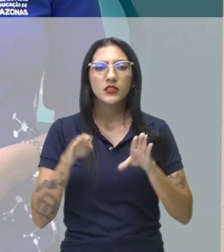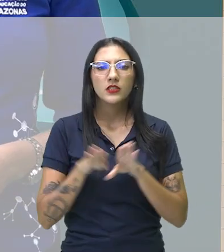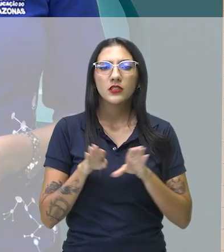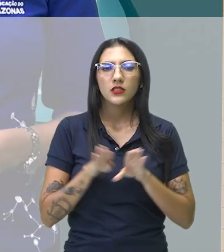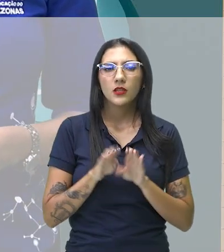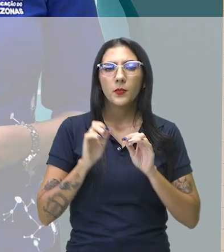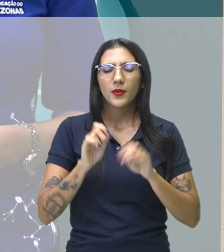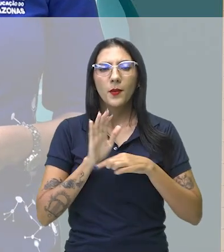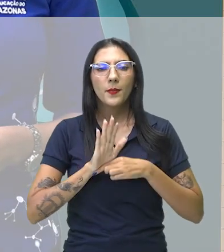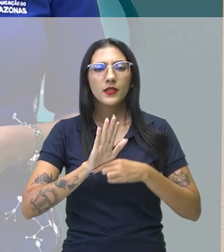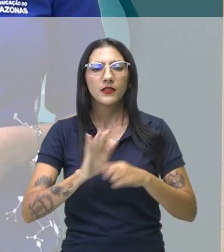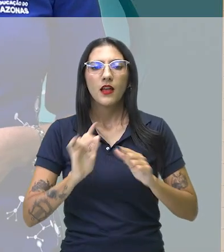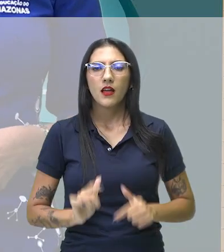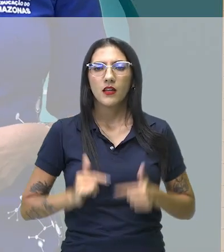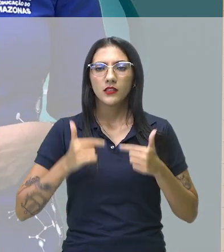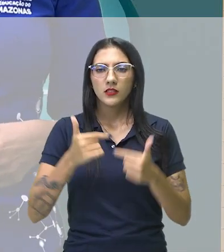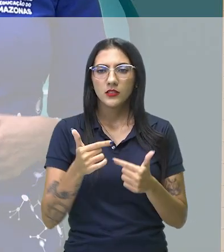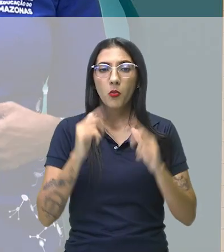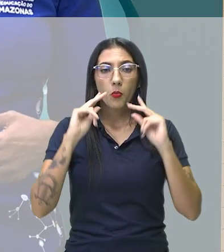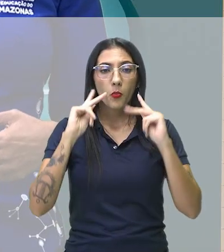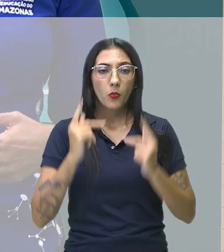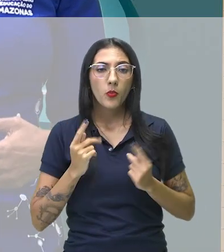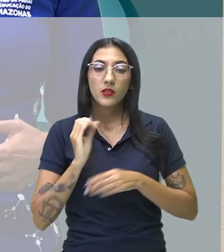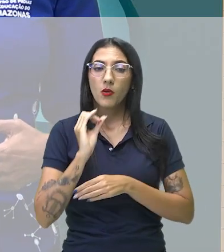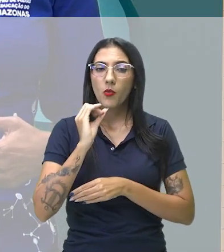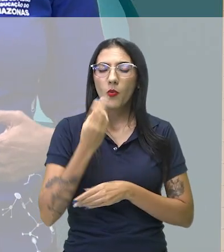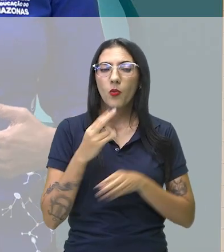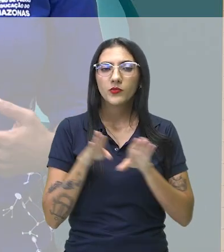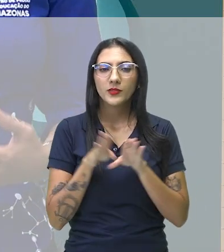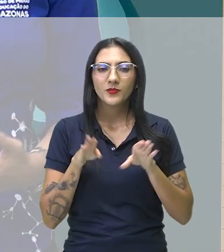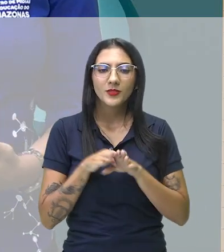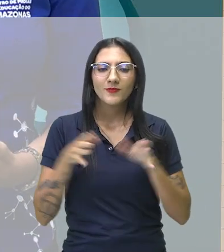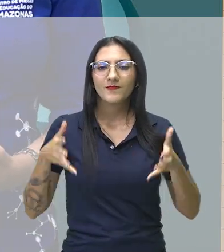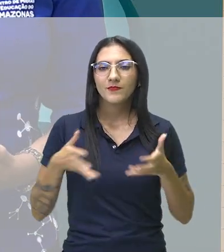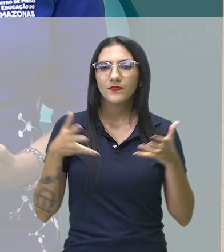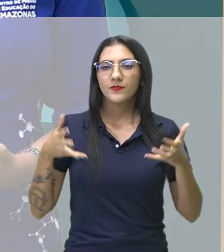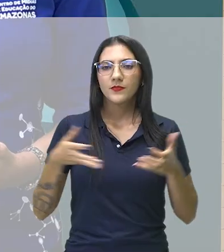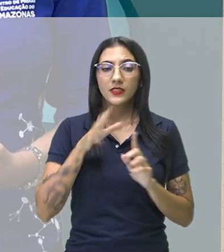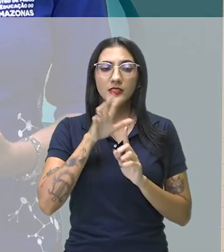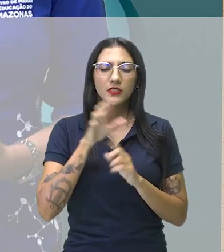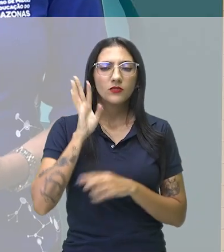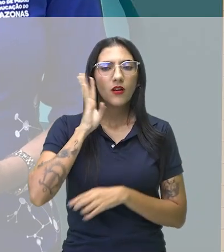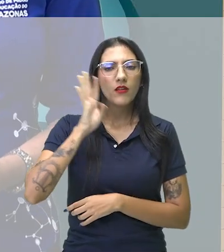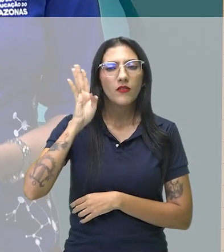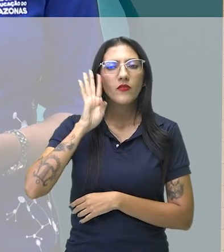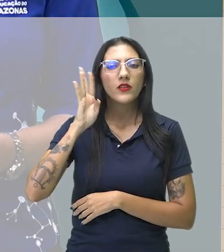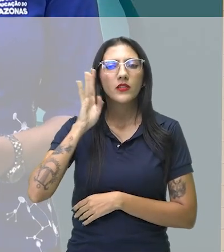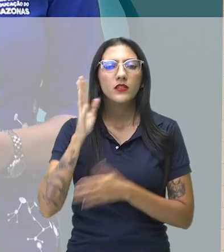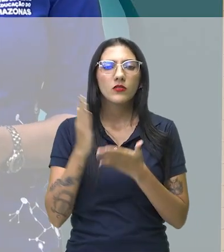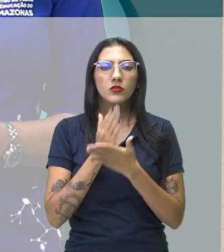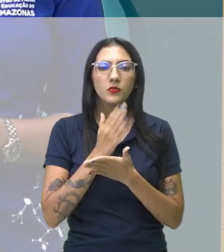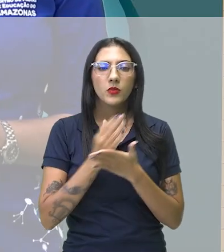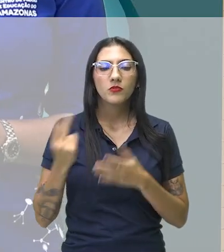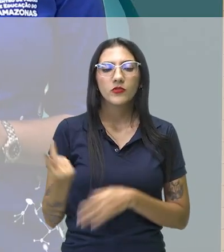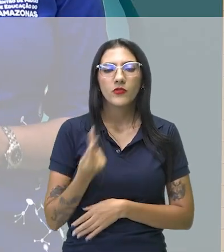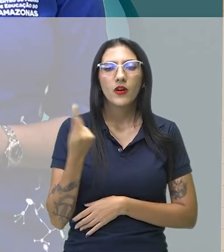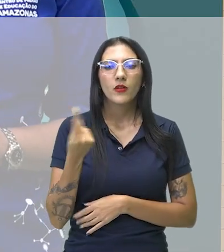retratar comportamentos humanos ou provocar reflexões sobre